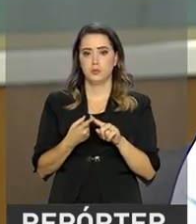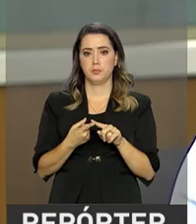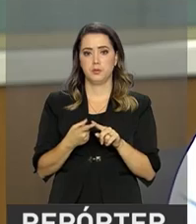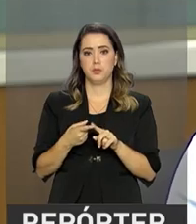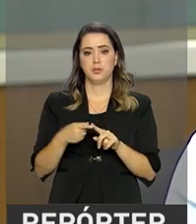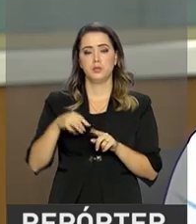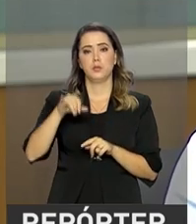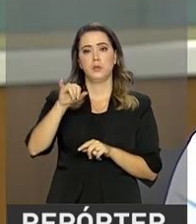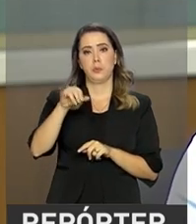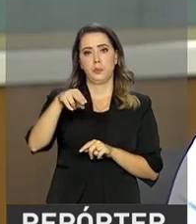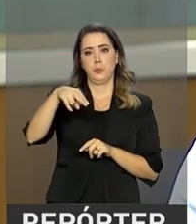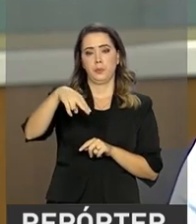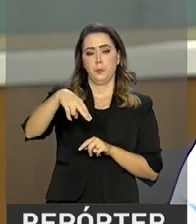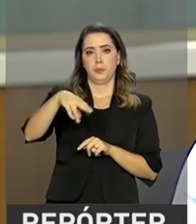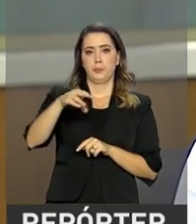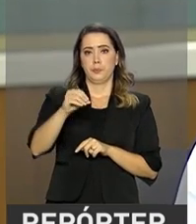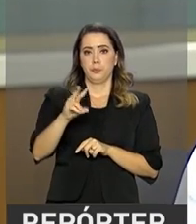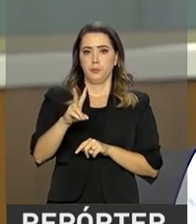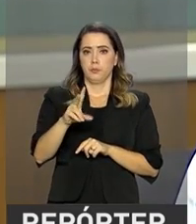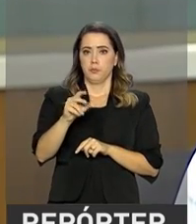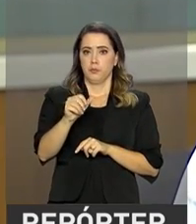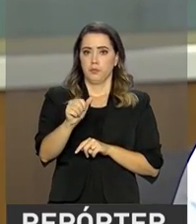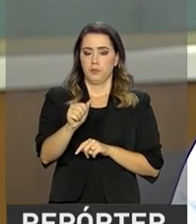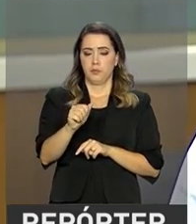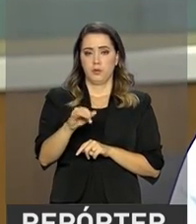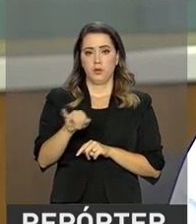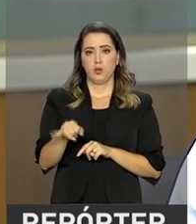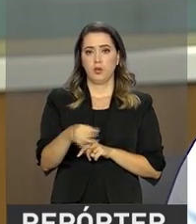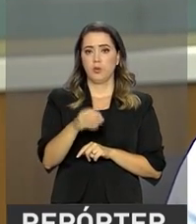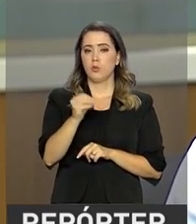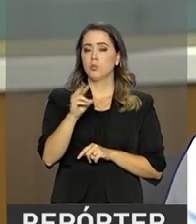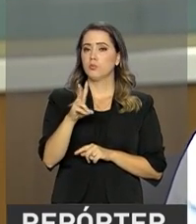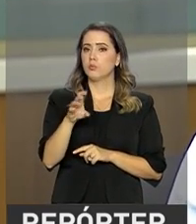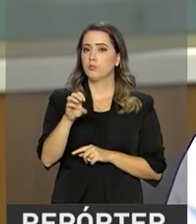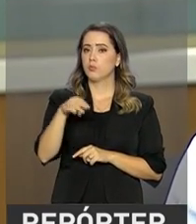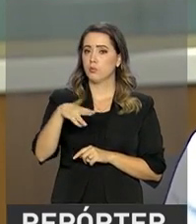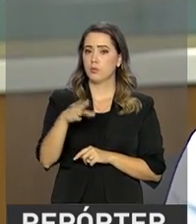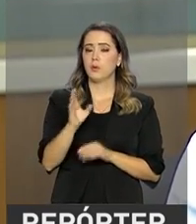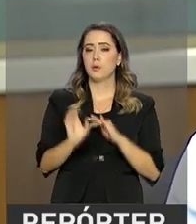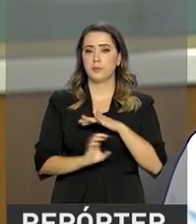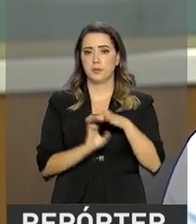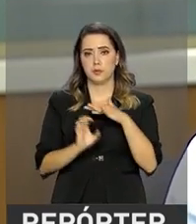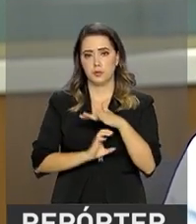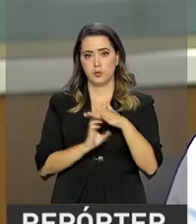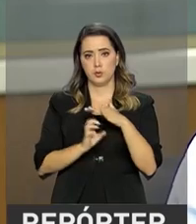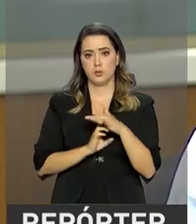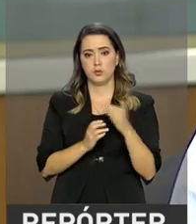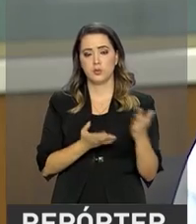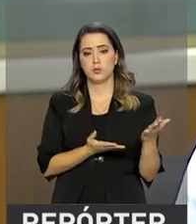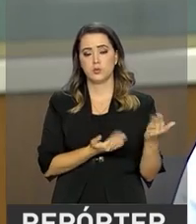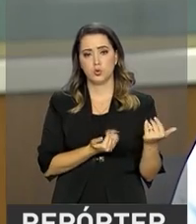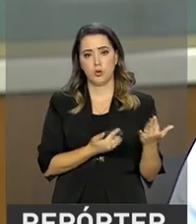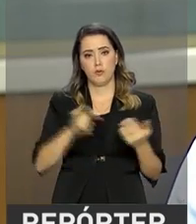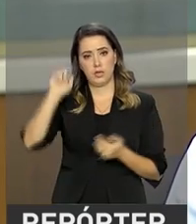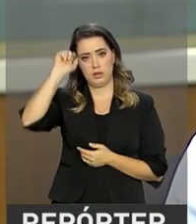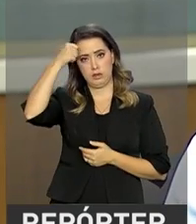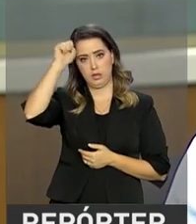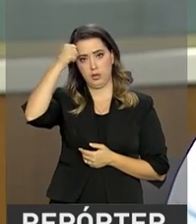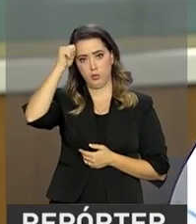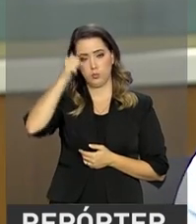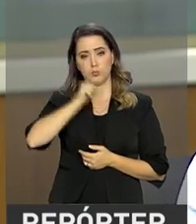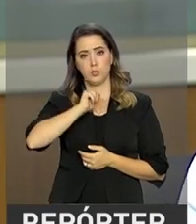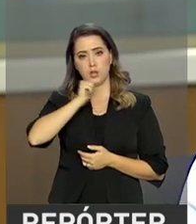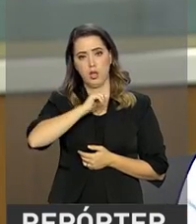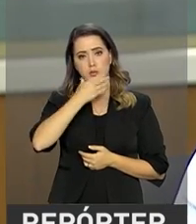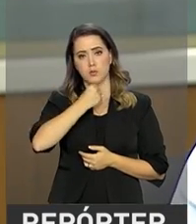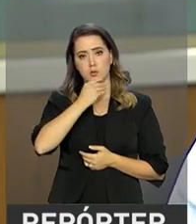jovem o inova jovem é um curso de empreendedorismo para a juventude negra negros negro os que moram em